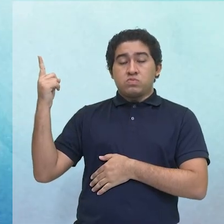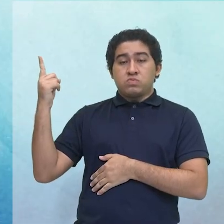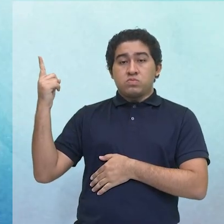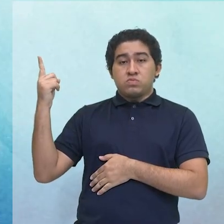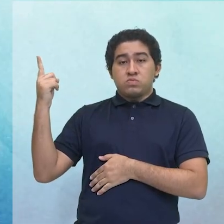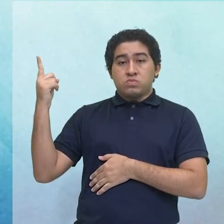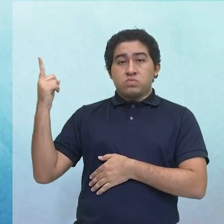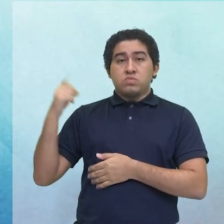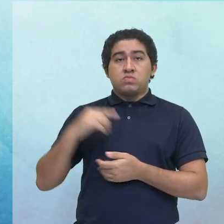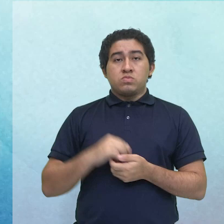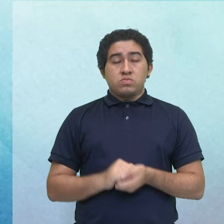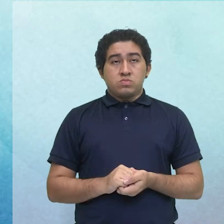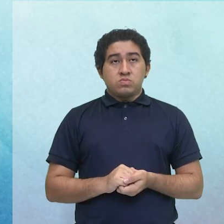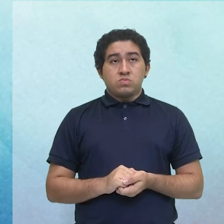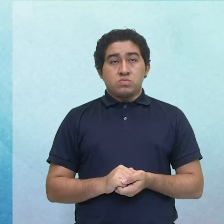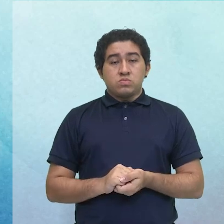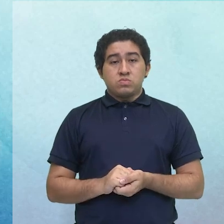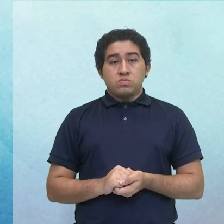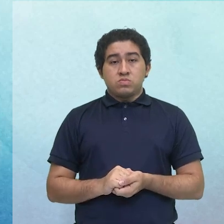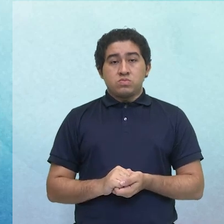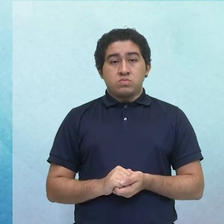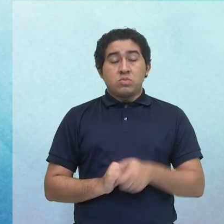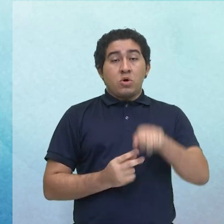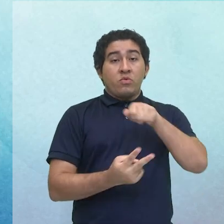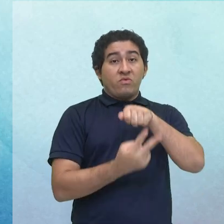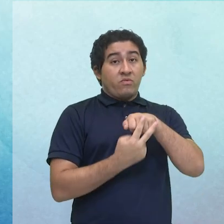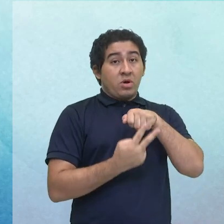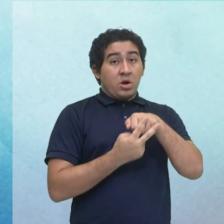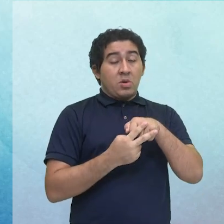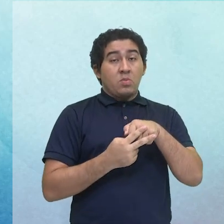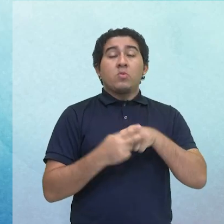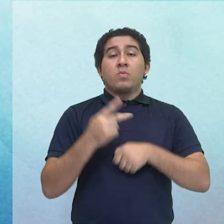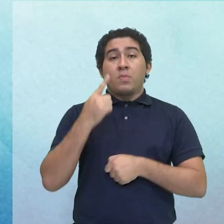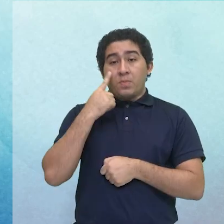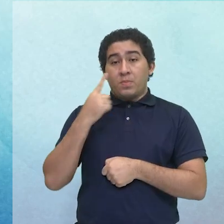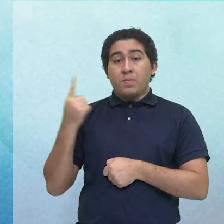transformado para cooked. E finalmente o verbo